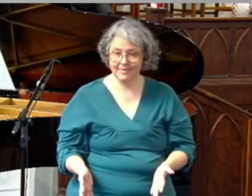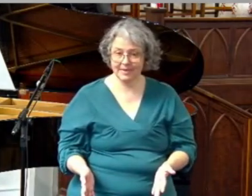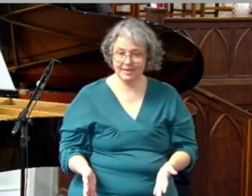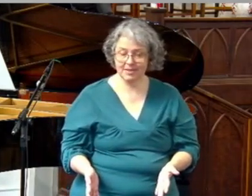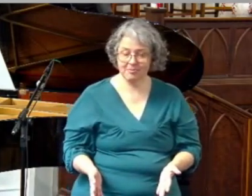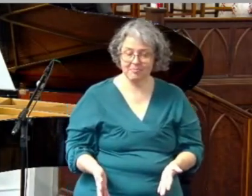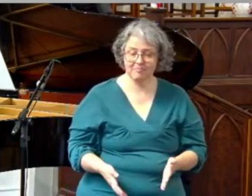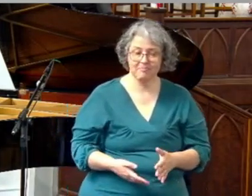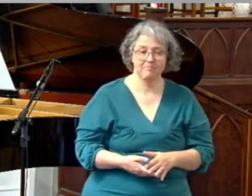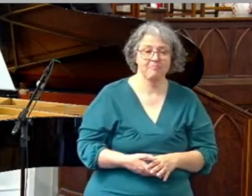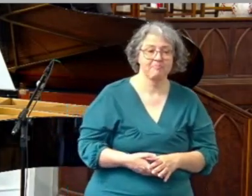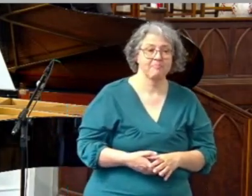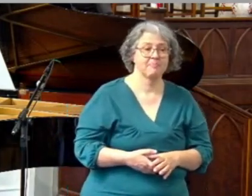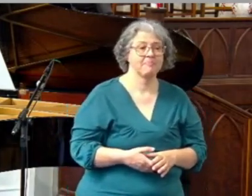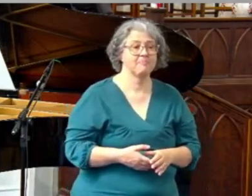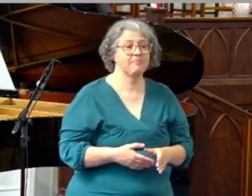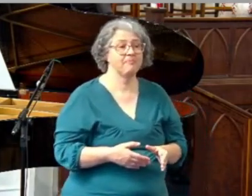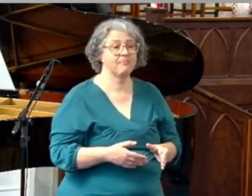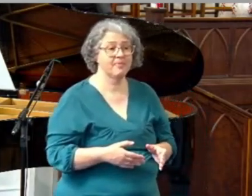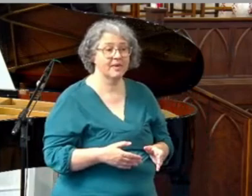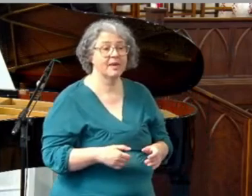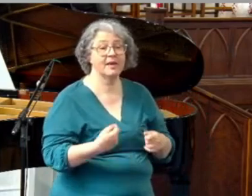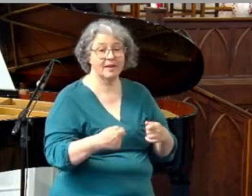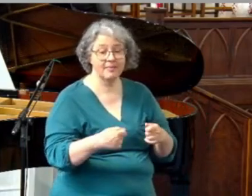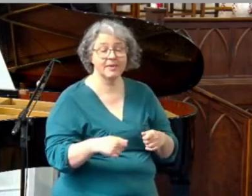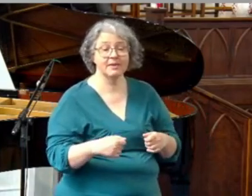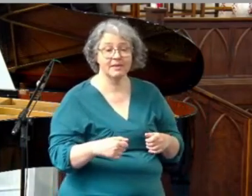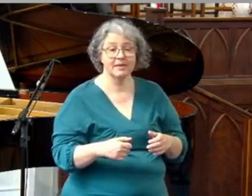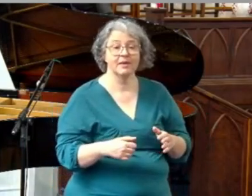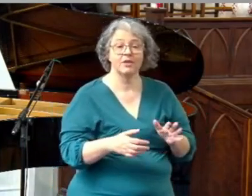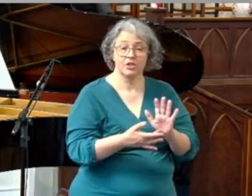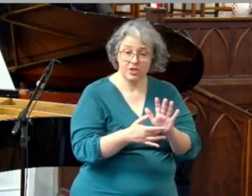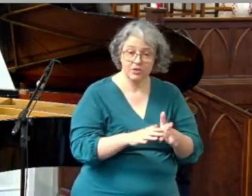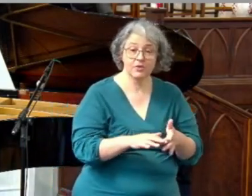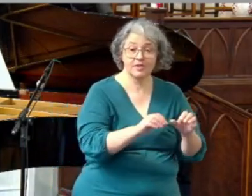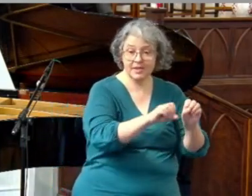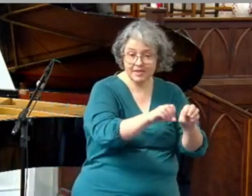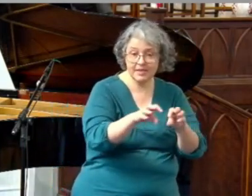seus discípulos, que eles devem reter a verdade.